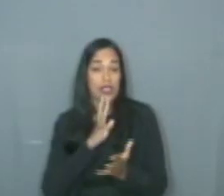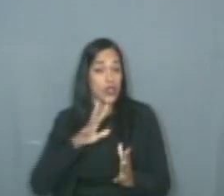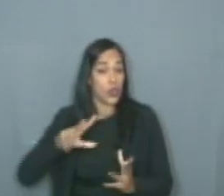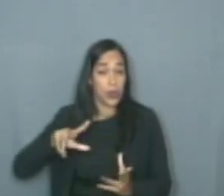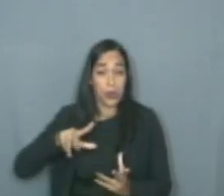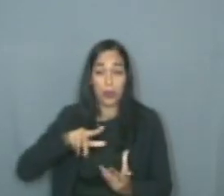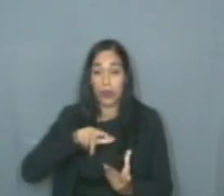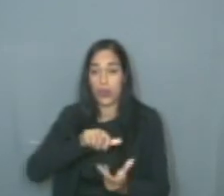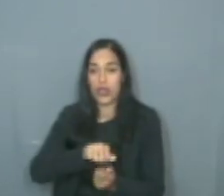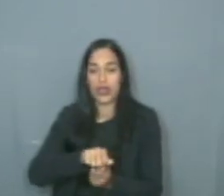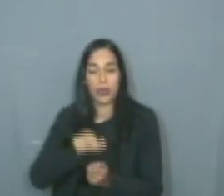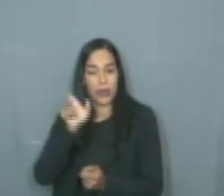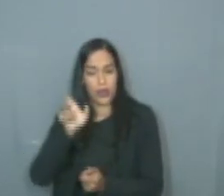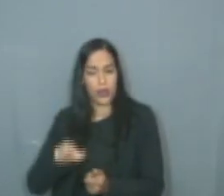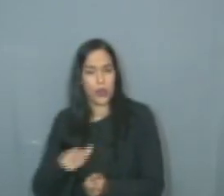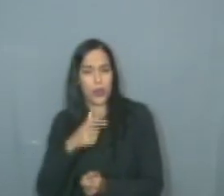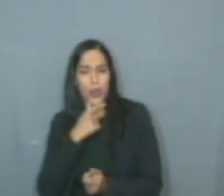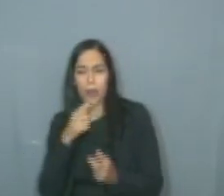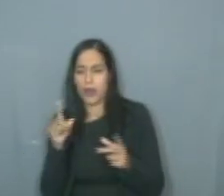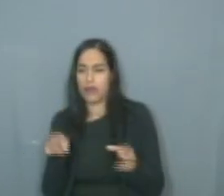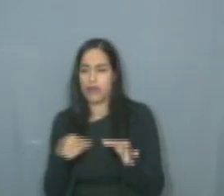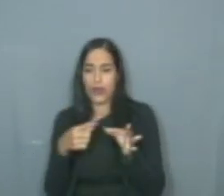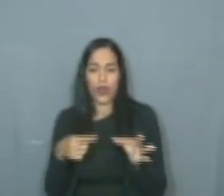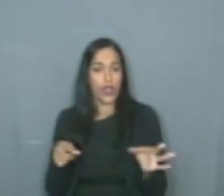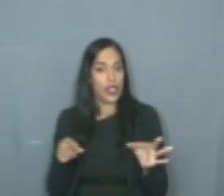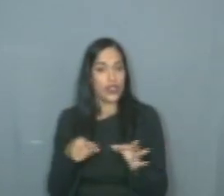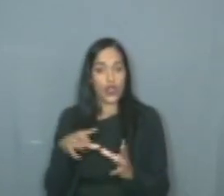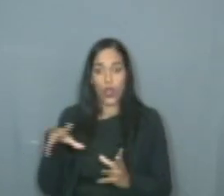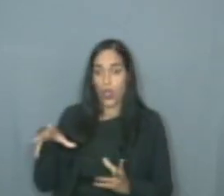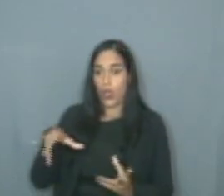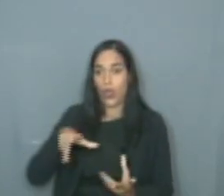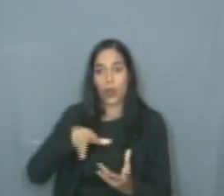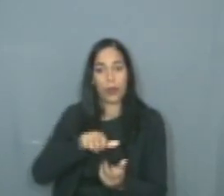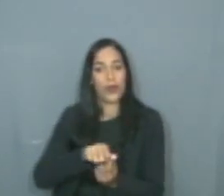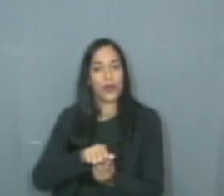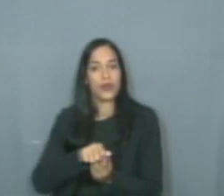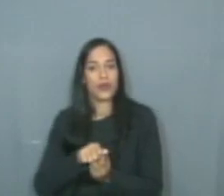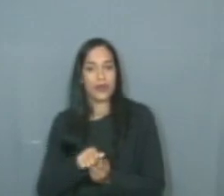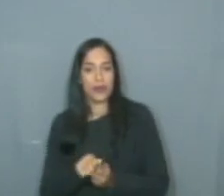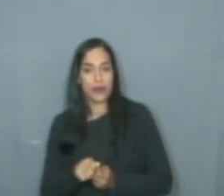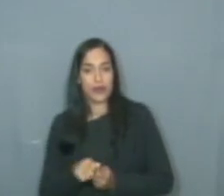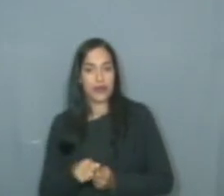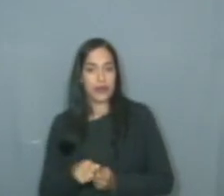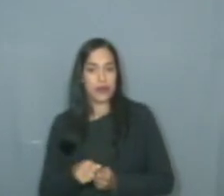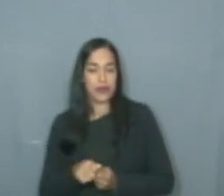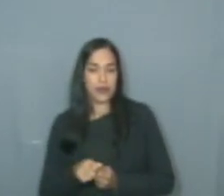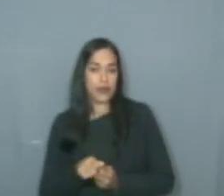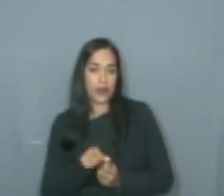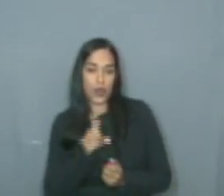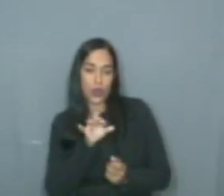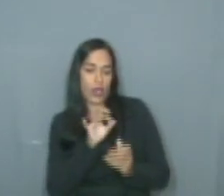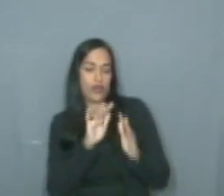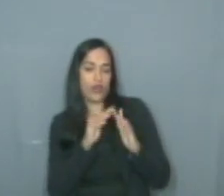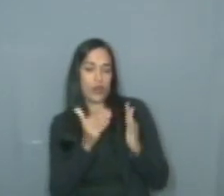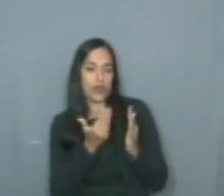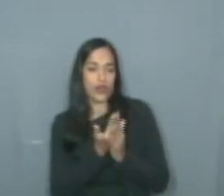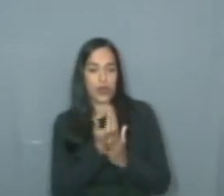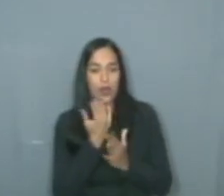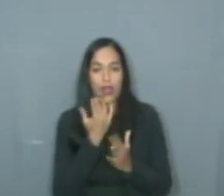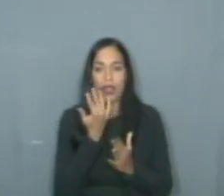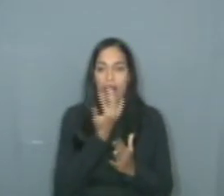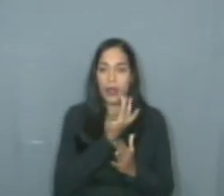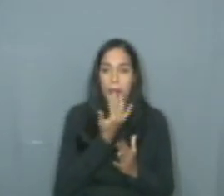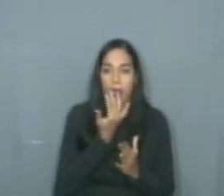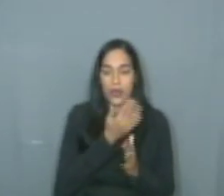mundialmente. Um homem que é tocado em orquestras no mundo todo. Mas ela não só é uma escola de